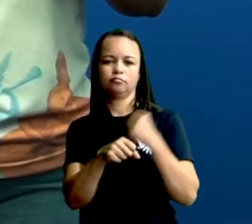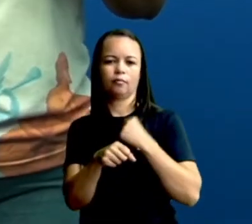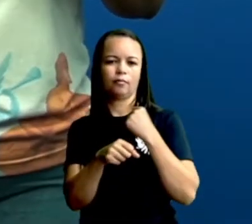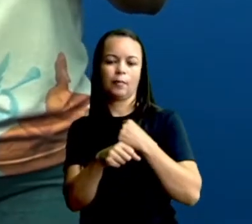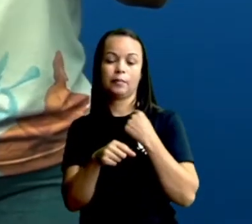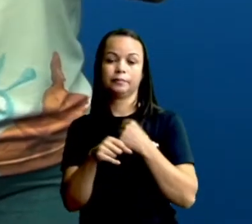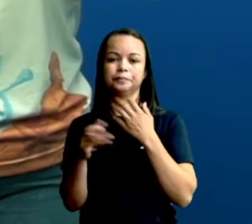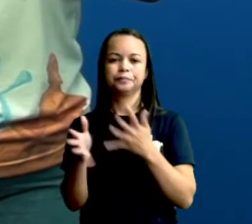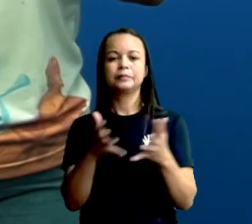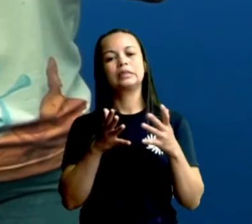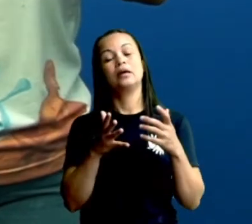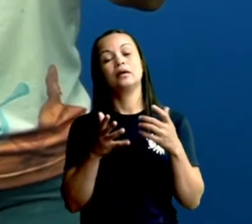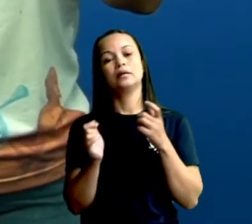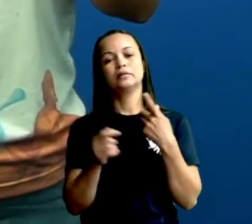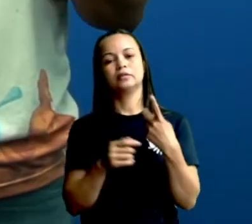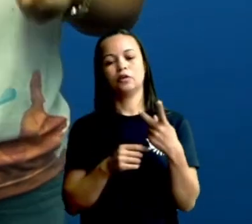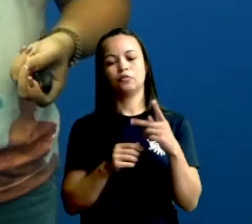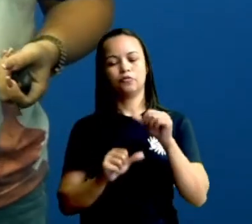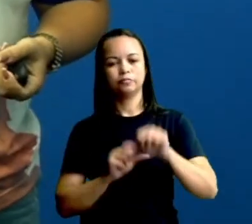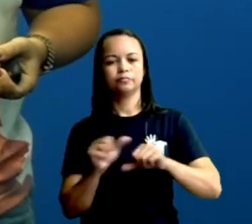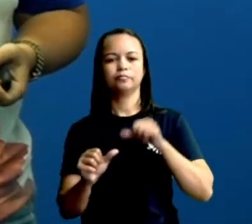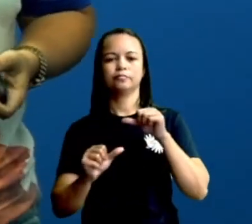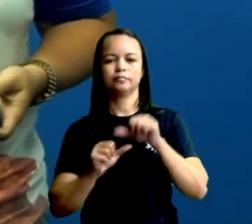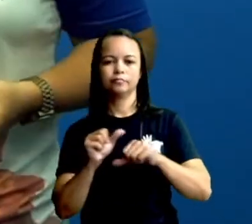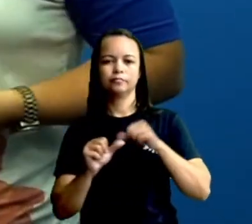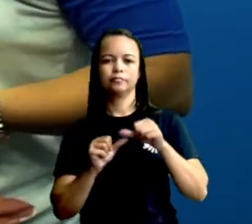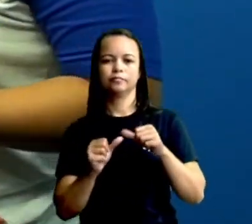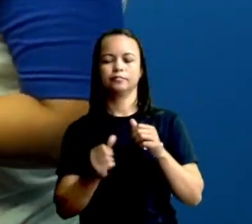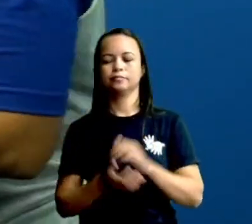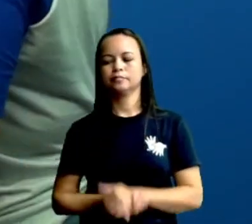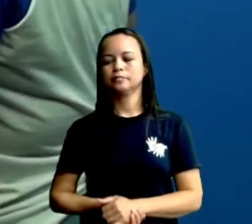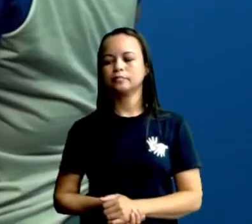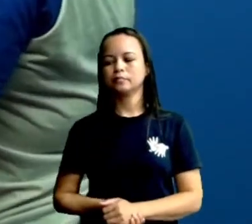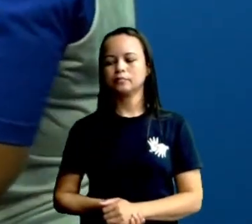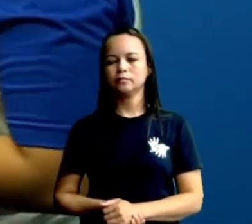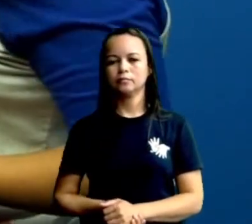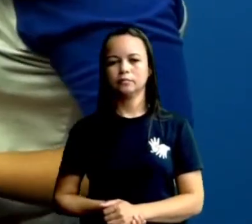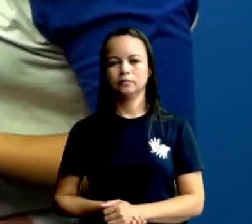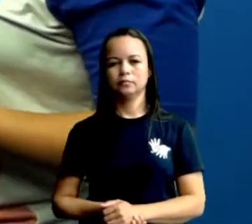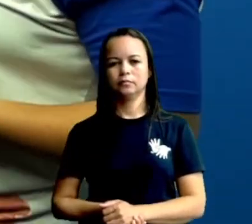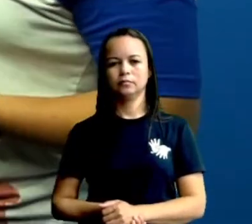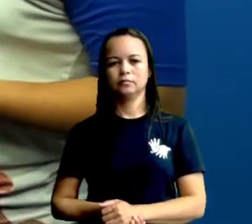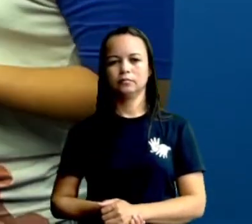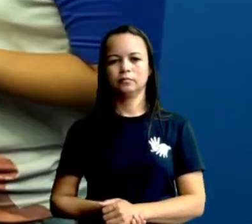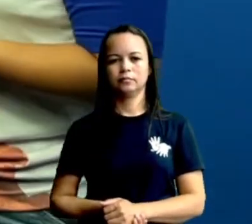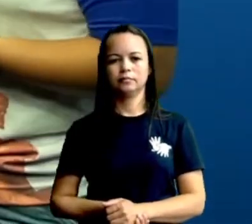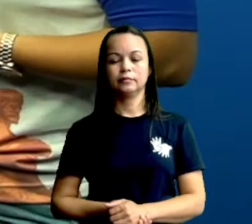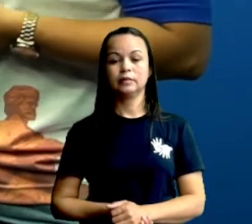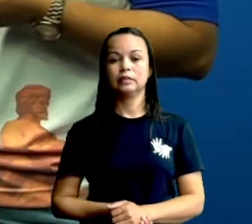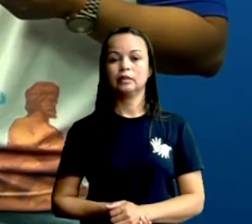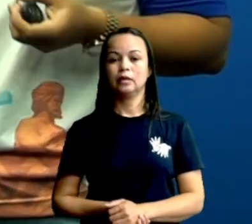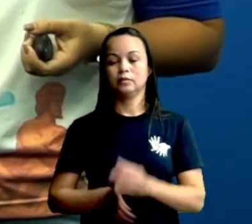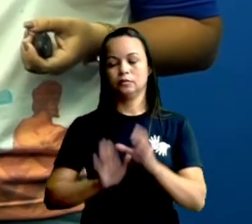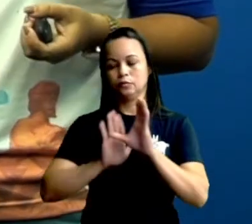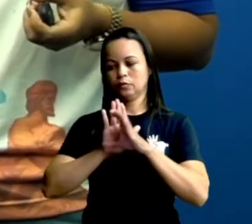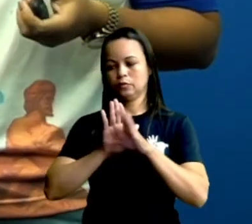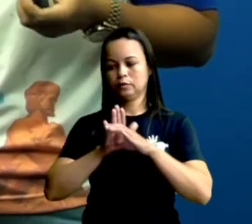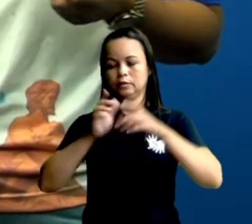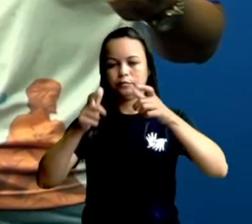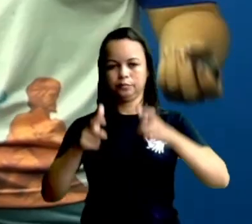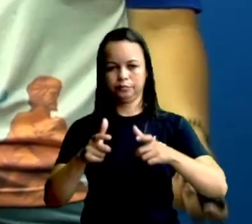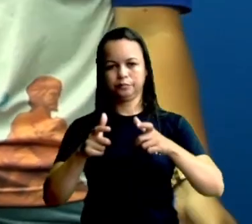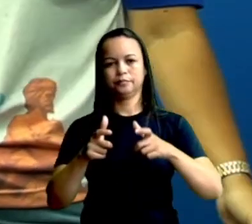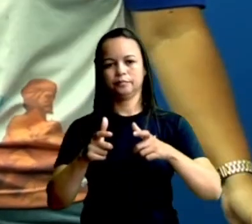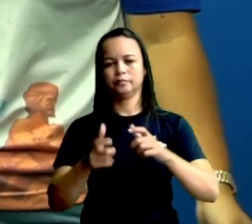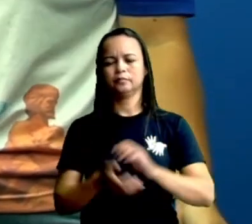a paisagem cultural foi se modificando, tá bom? E aí a gente traz também o conceito de lugar.